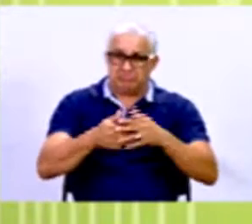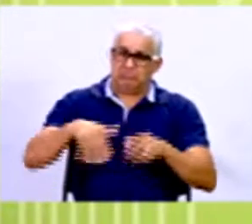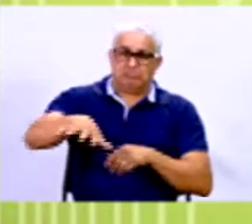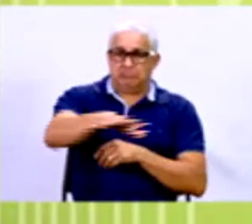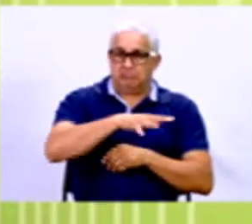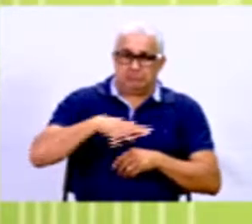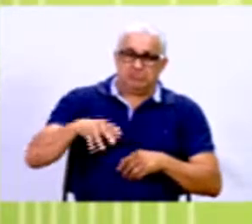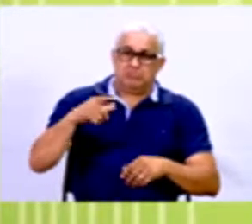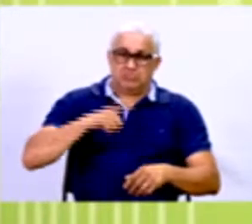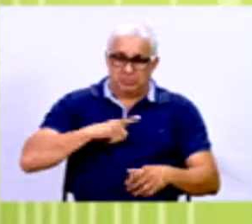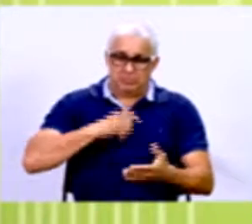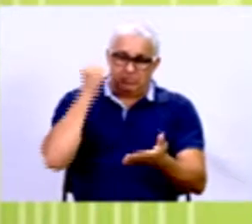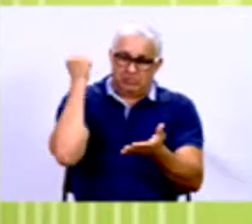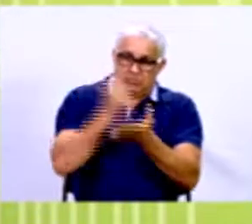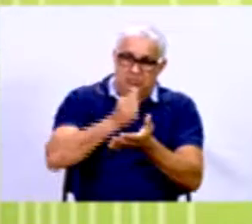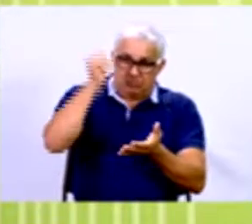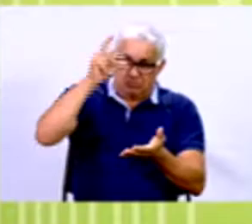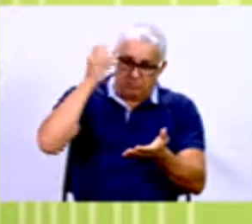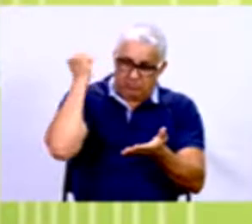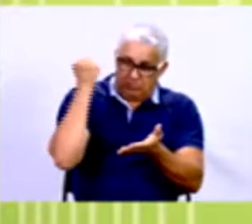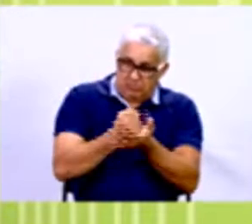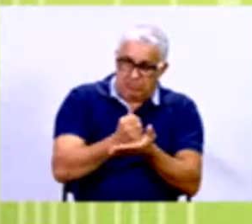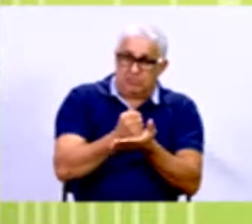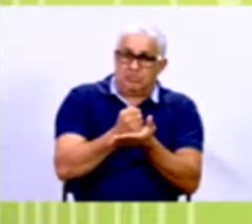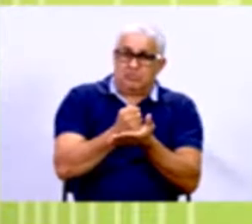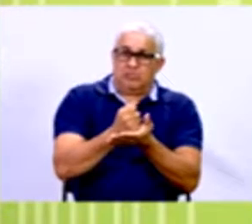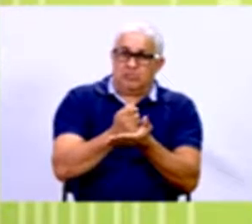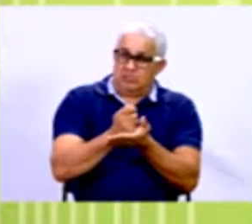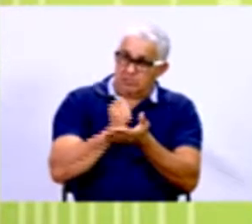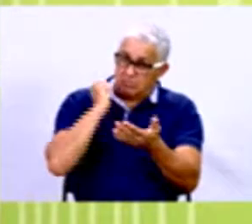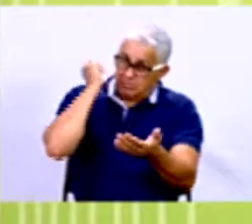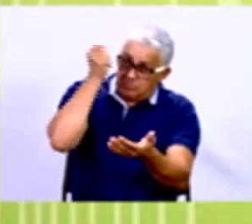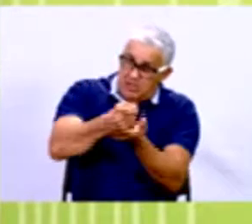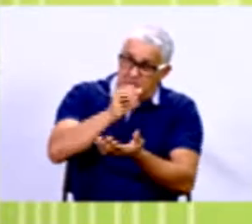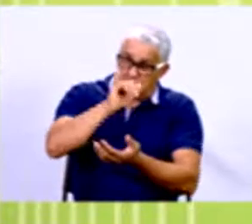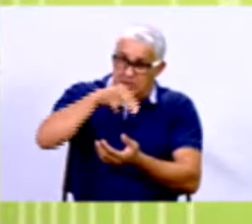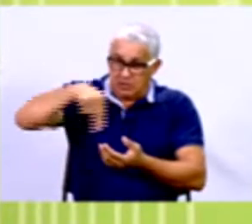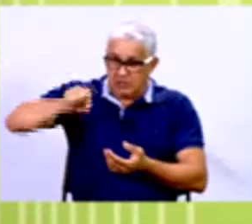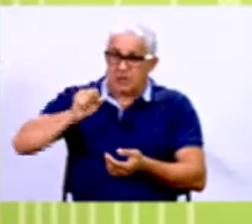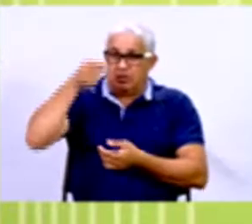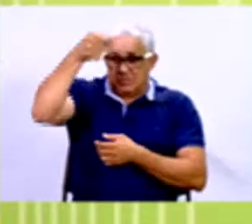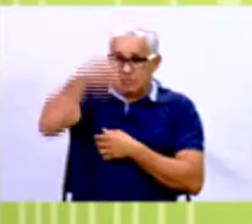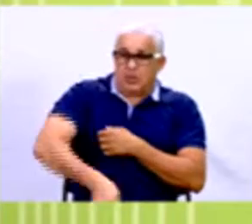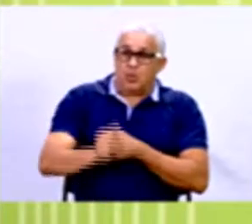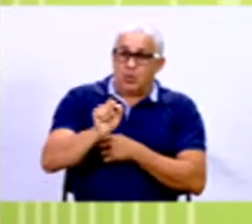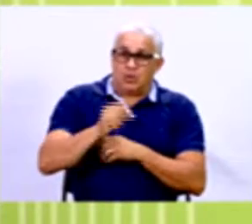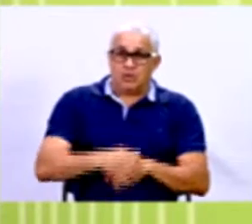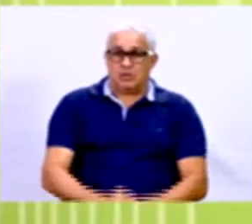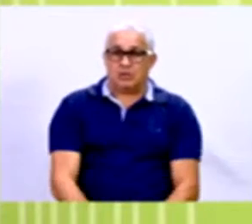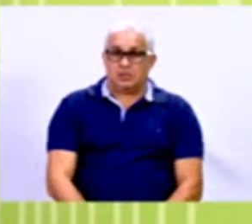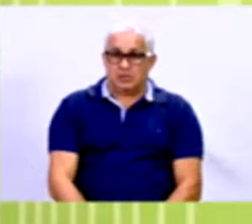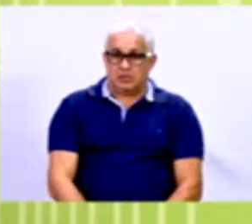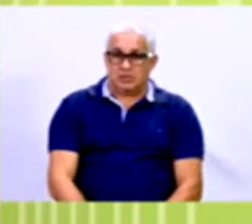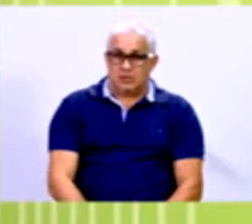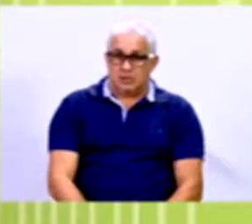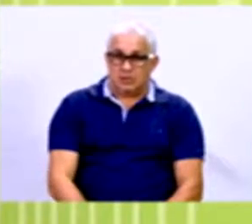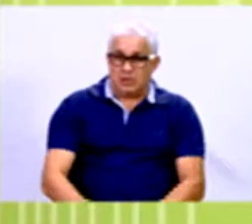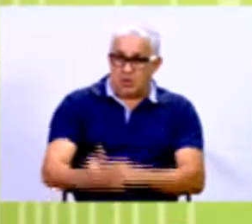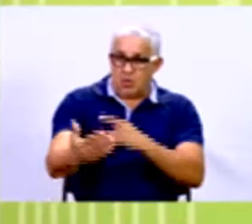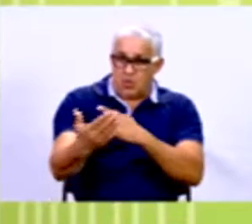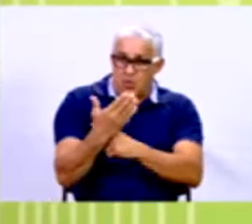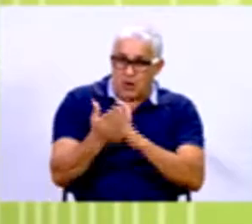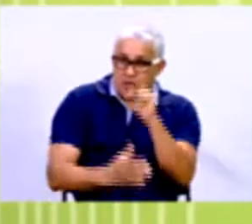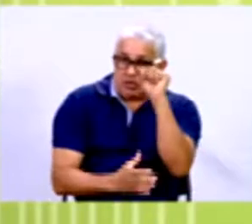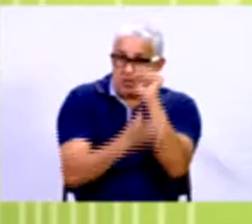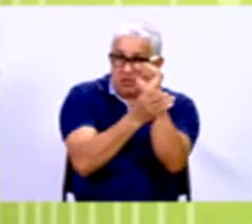você tem carteira assinada, você tem paga previdência, você obrigatoriamente está, vamos dizer assim, coberto por